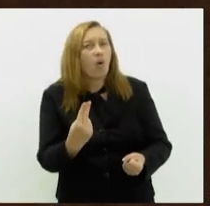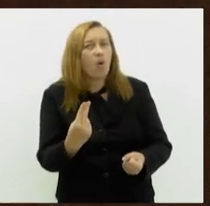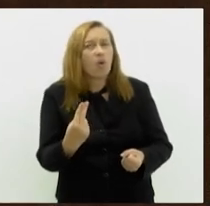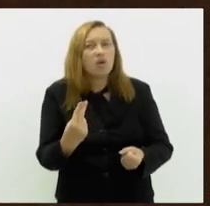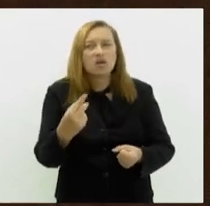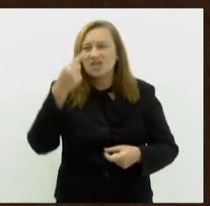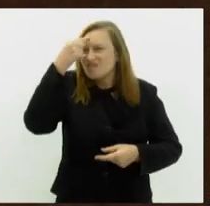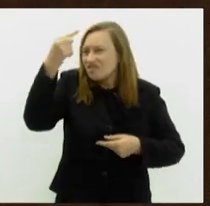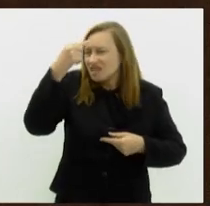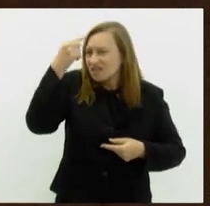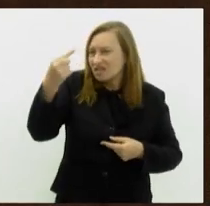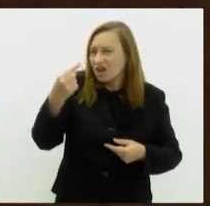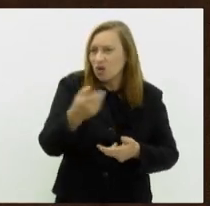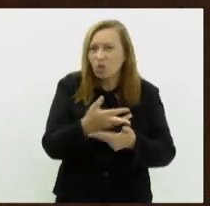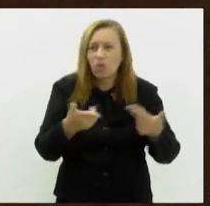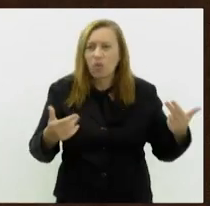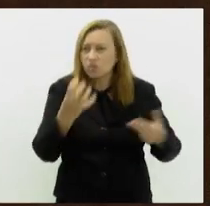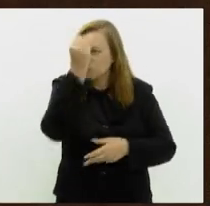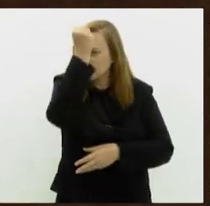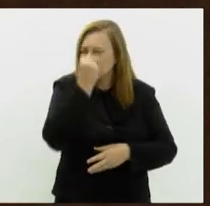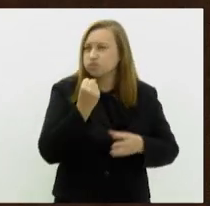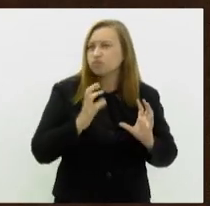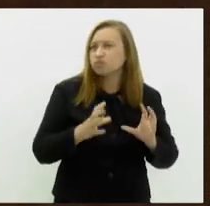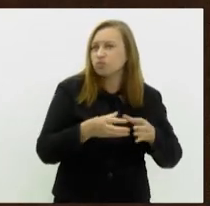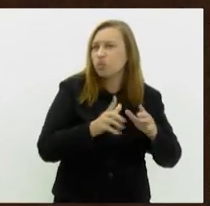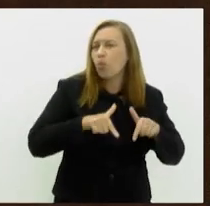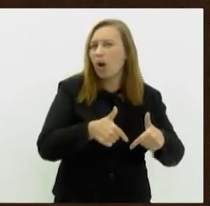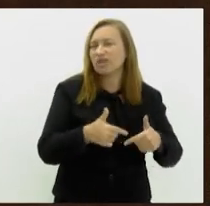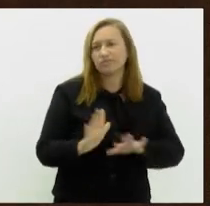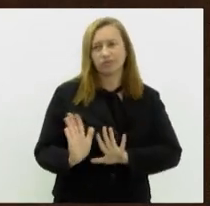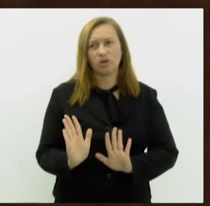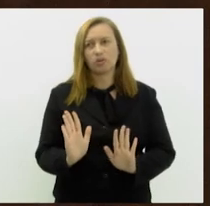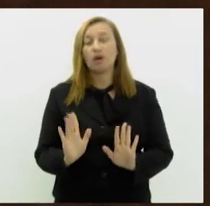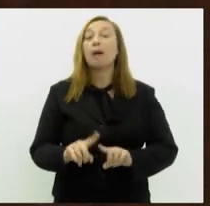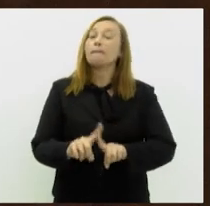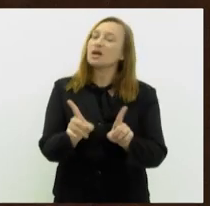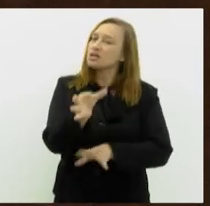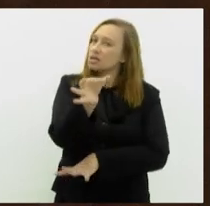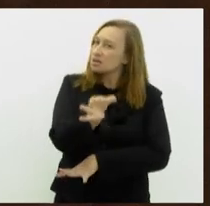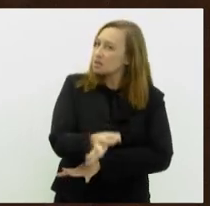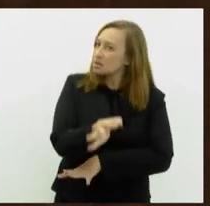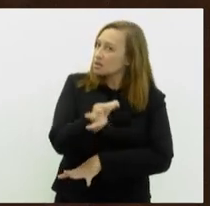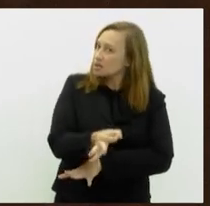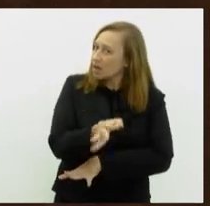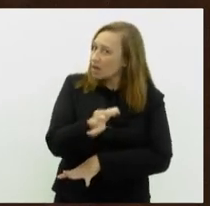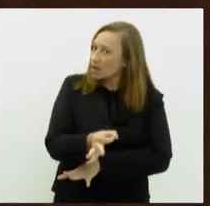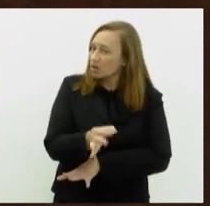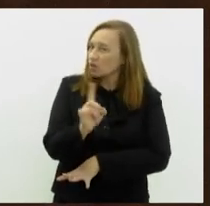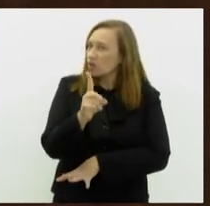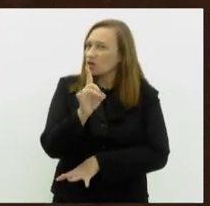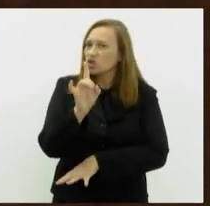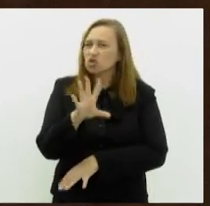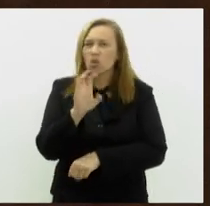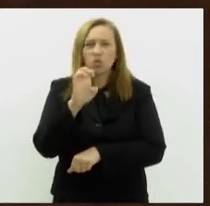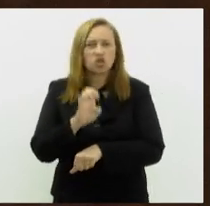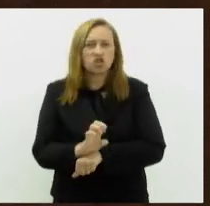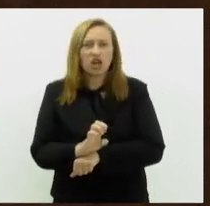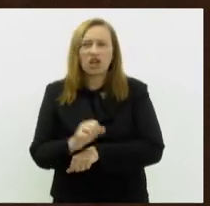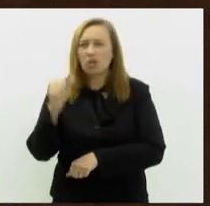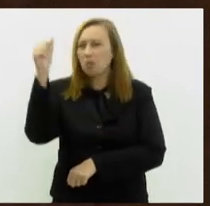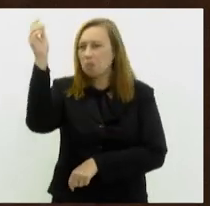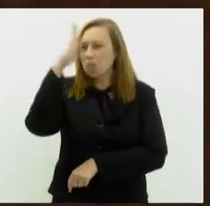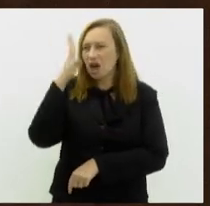tipo de ato terrorista. Agora, é evidente, e não é só o Estado